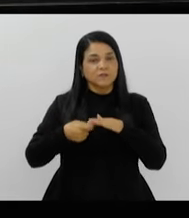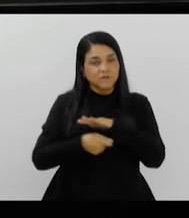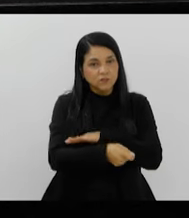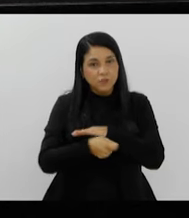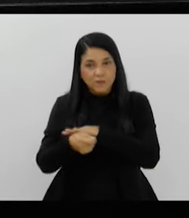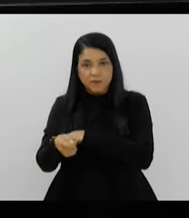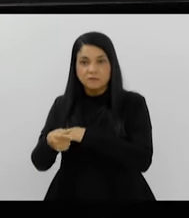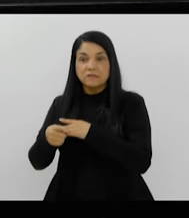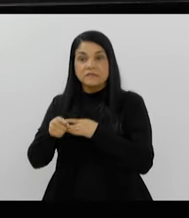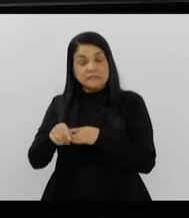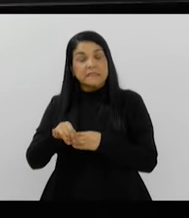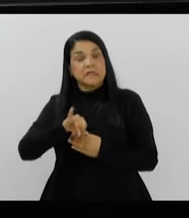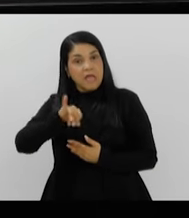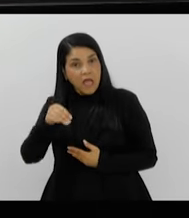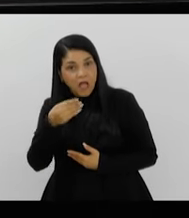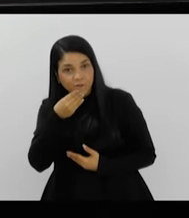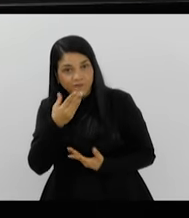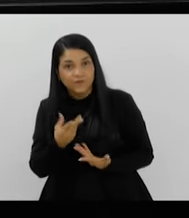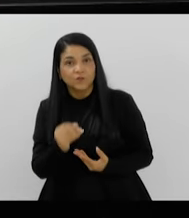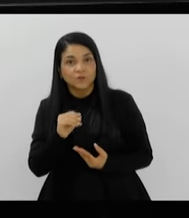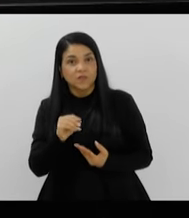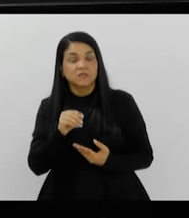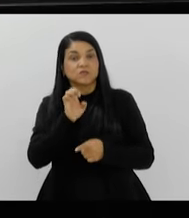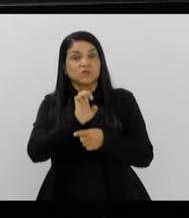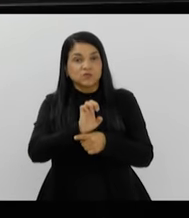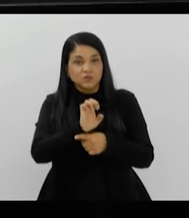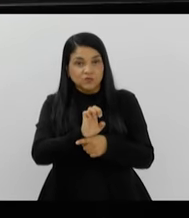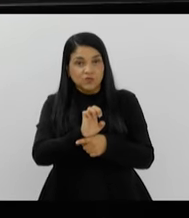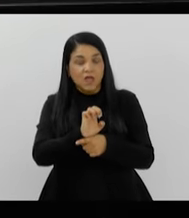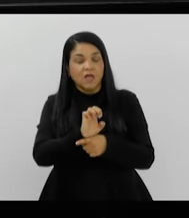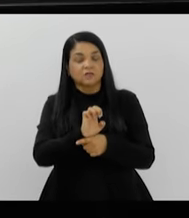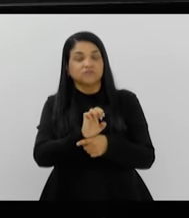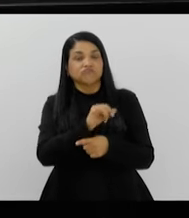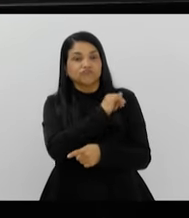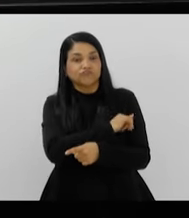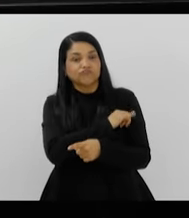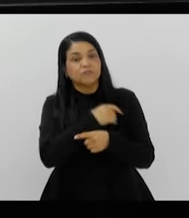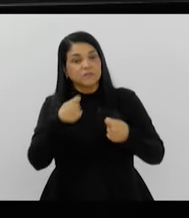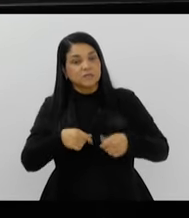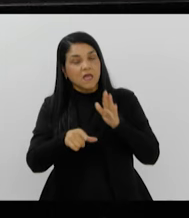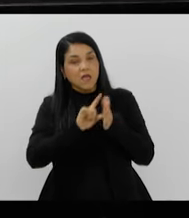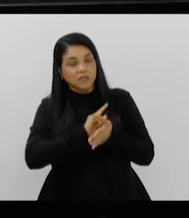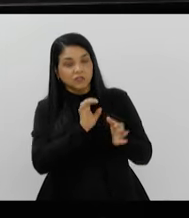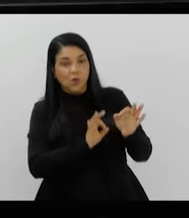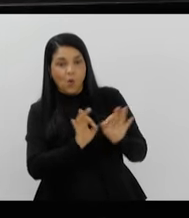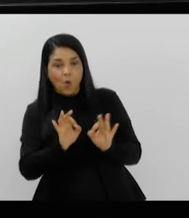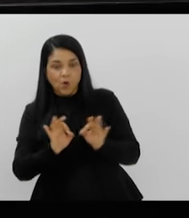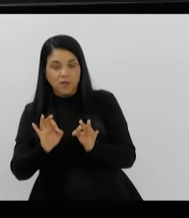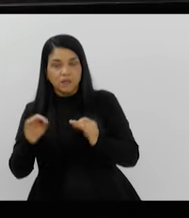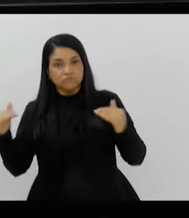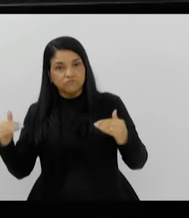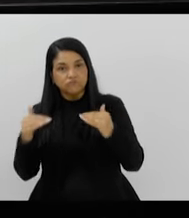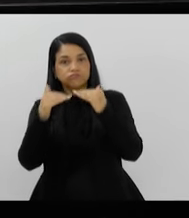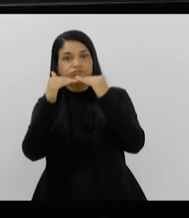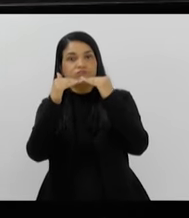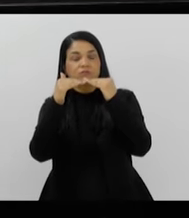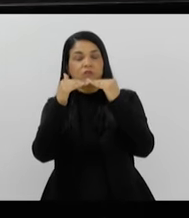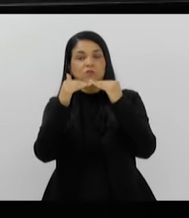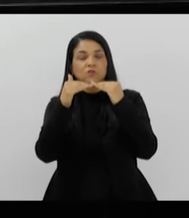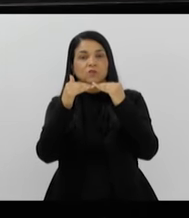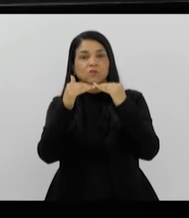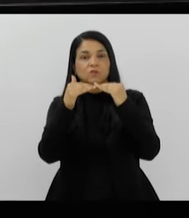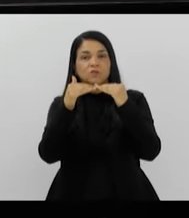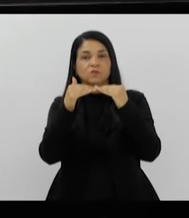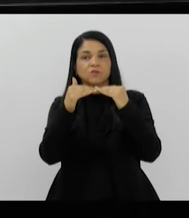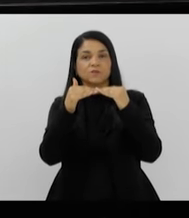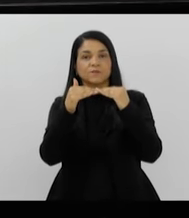plenamente aproveitadas se o Estado estiver organizado e alinhado com os eixos de desenvolvimento identificados